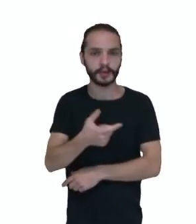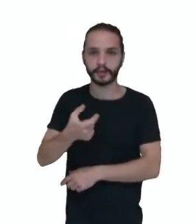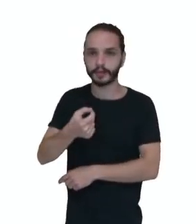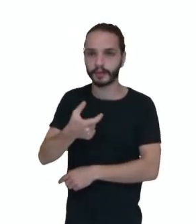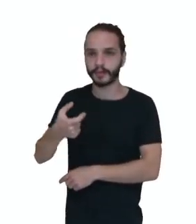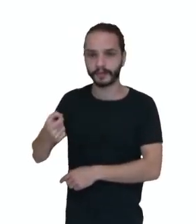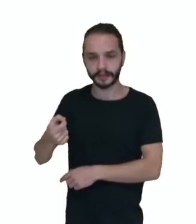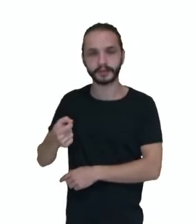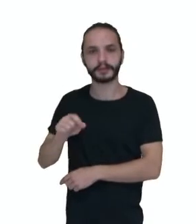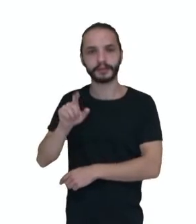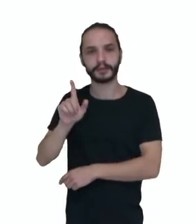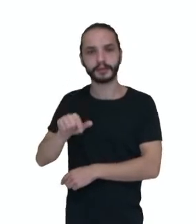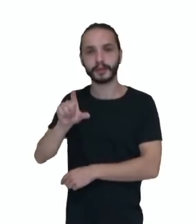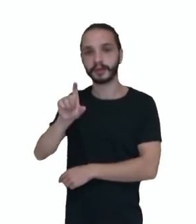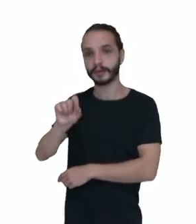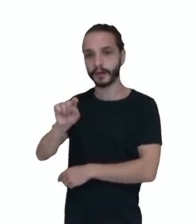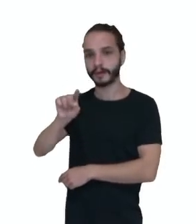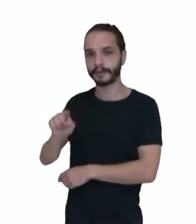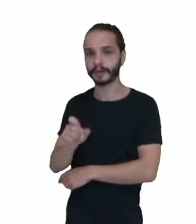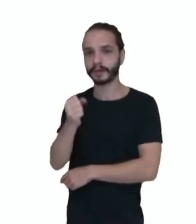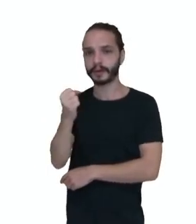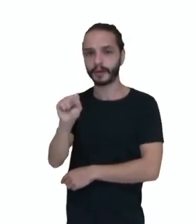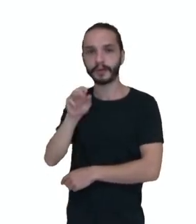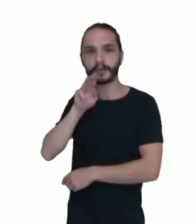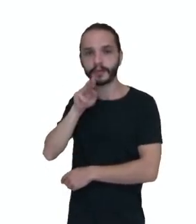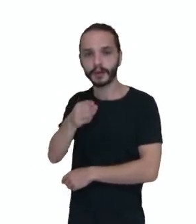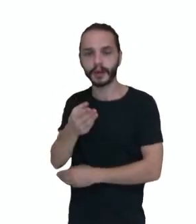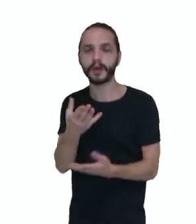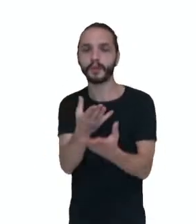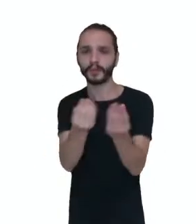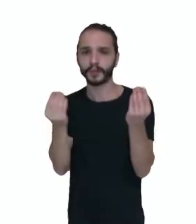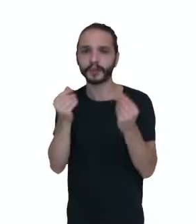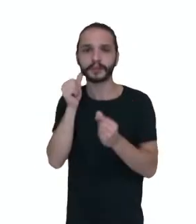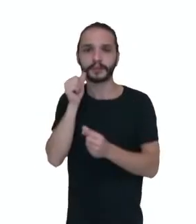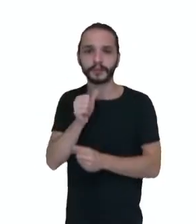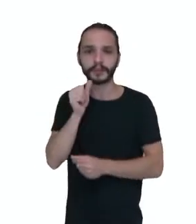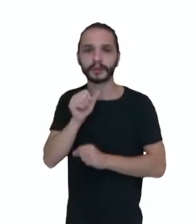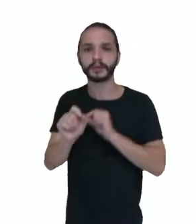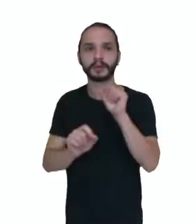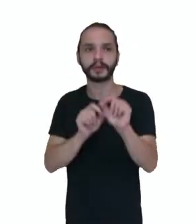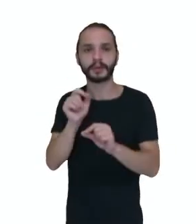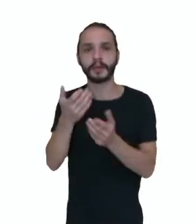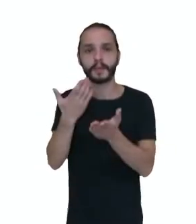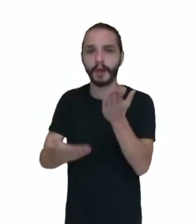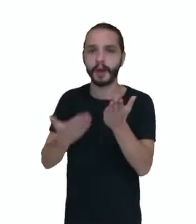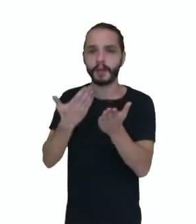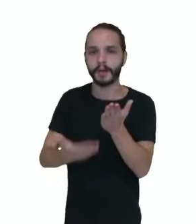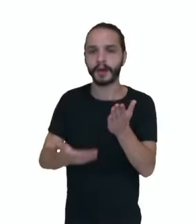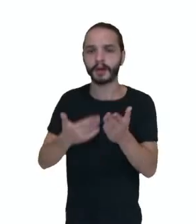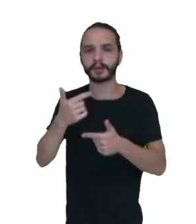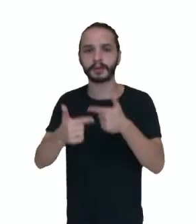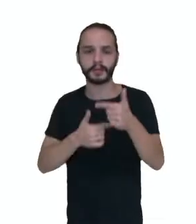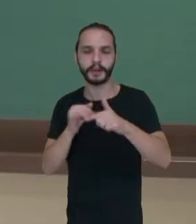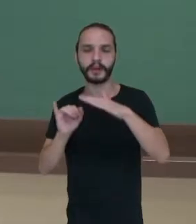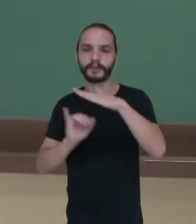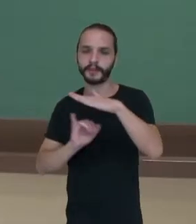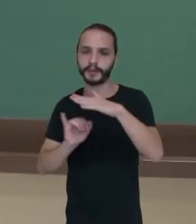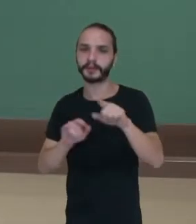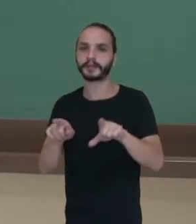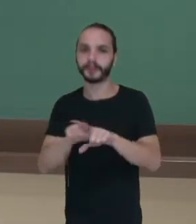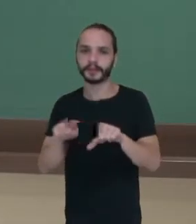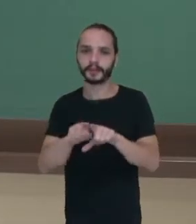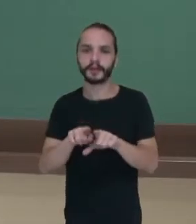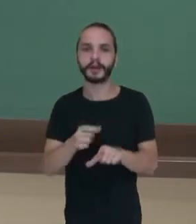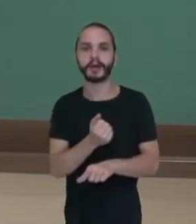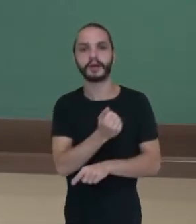2020, 10,8 milhões, muitas delas ali perderam postos de trabalhos informais também,